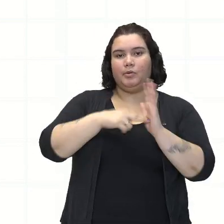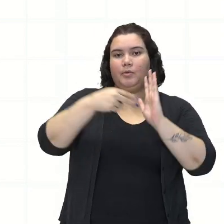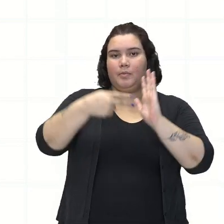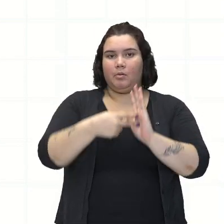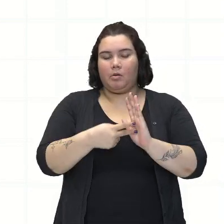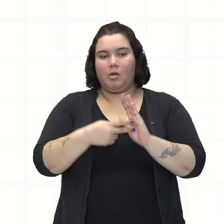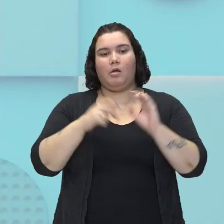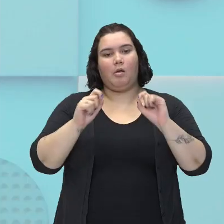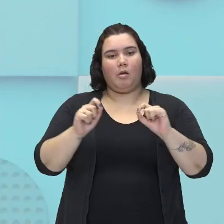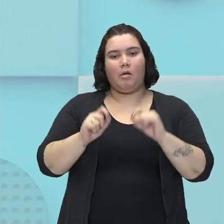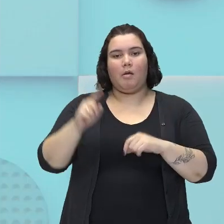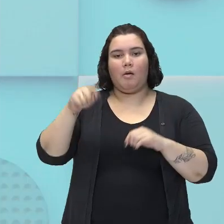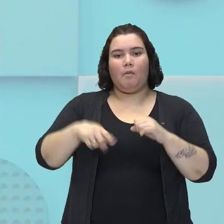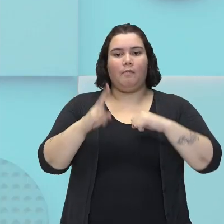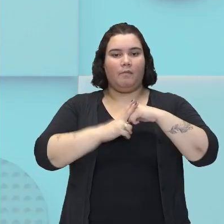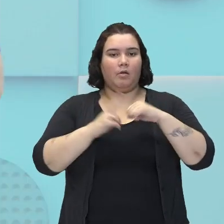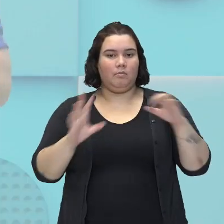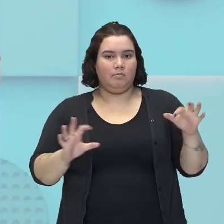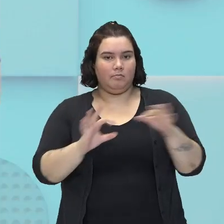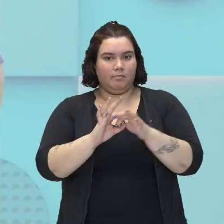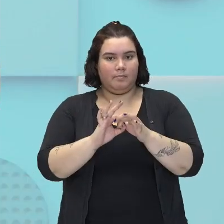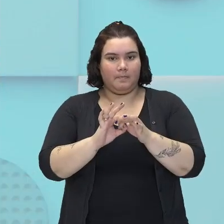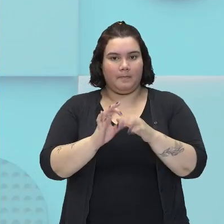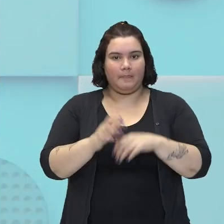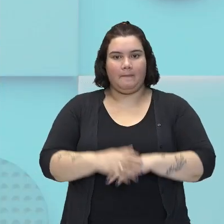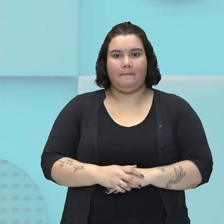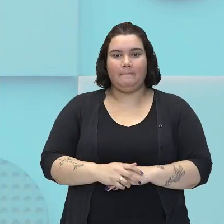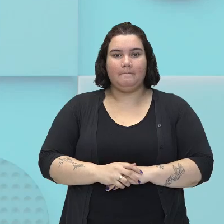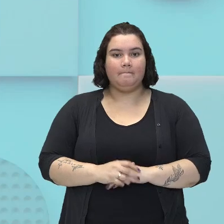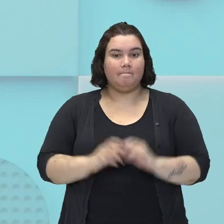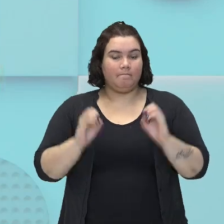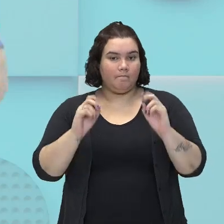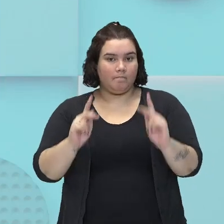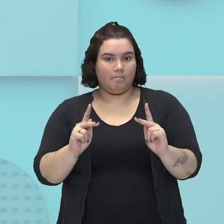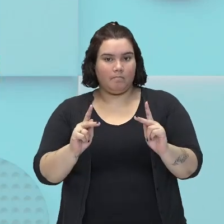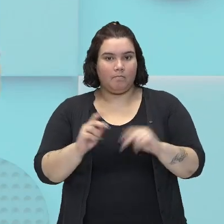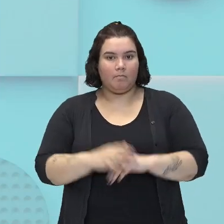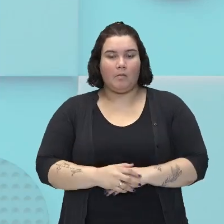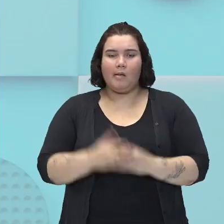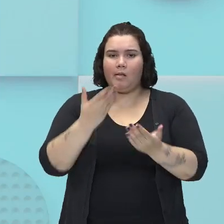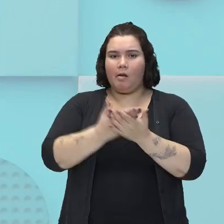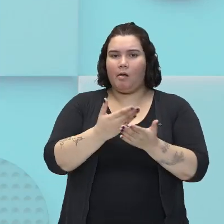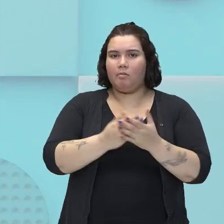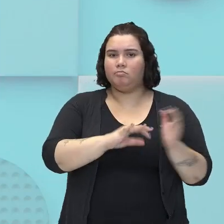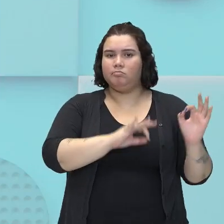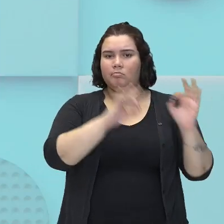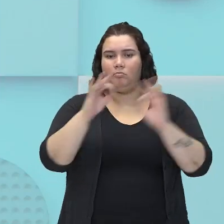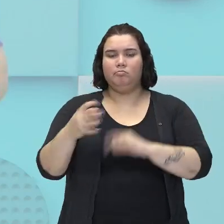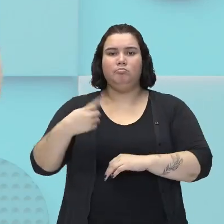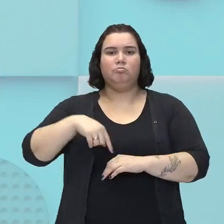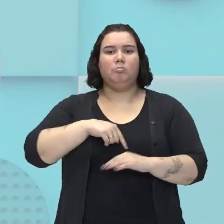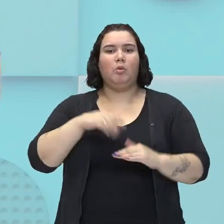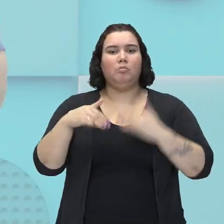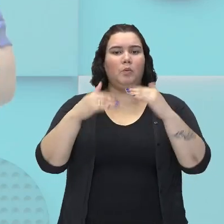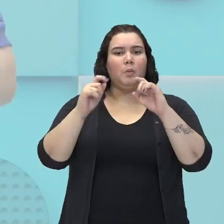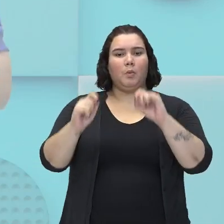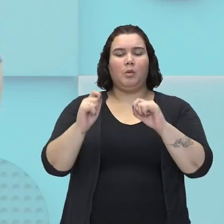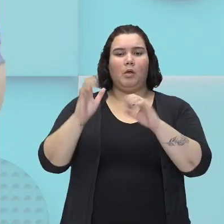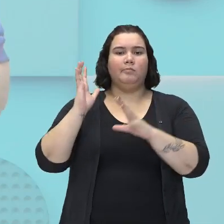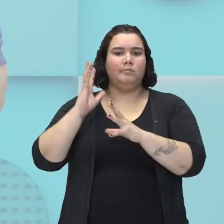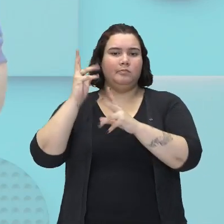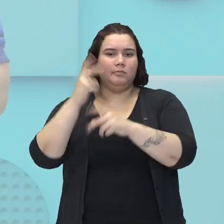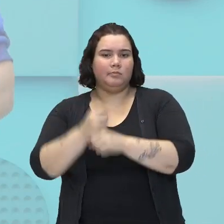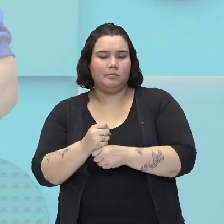verbo de ligação. Pois bem, turma, nessa aula nós desenvolvemos,